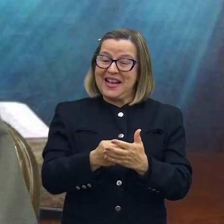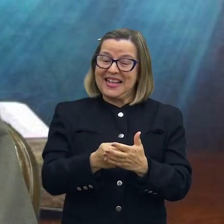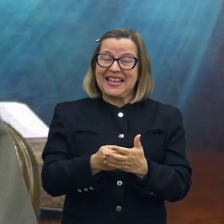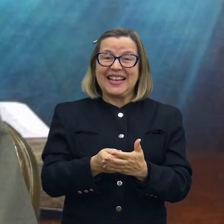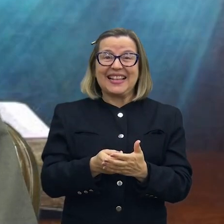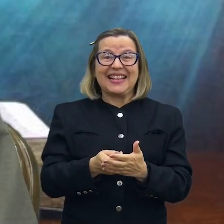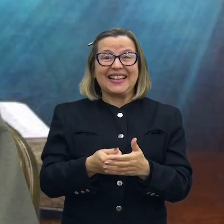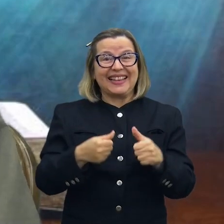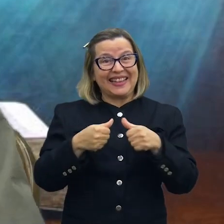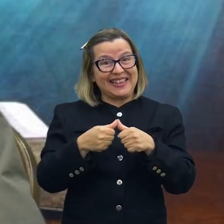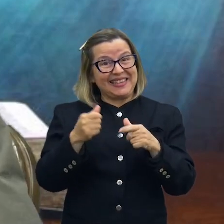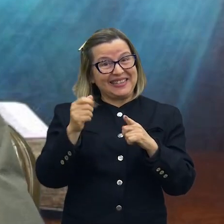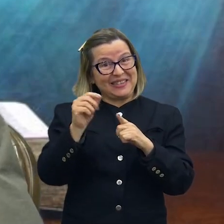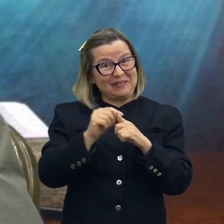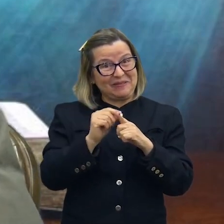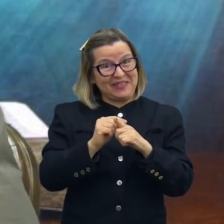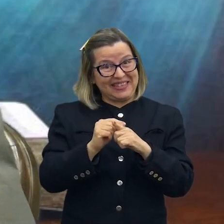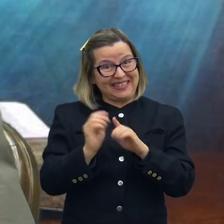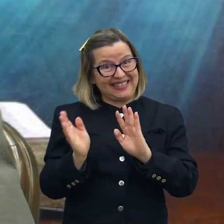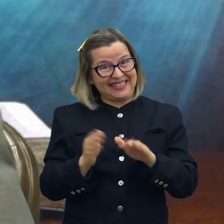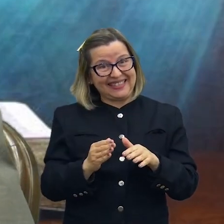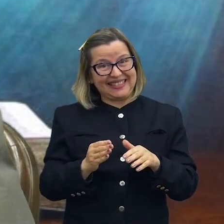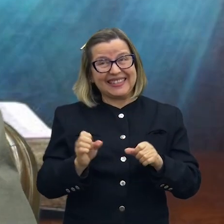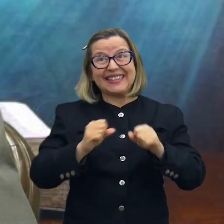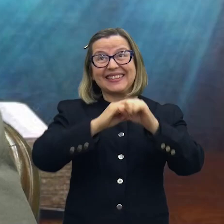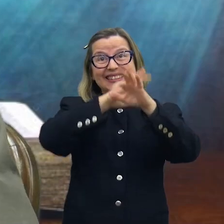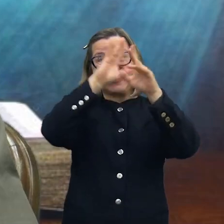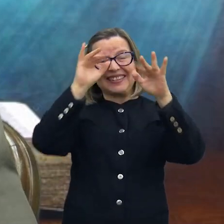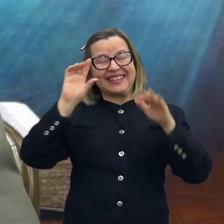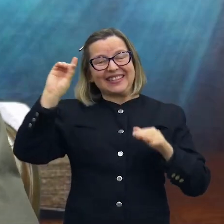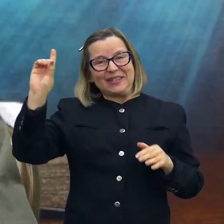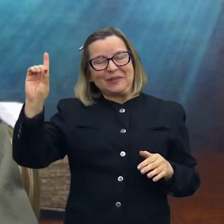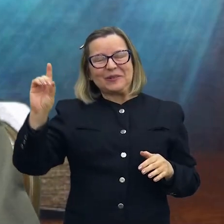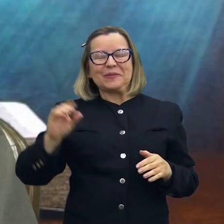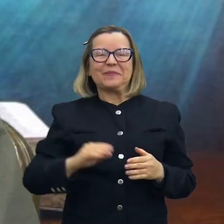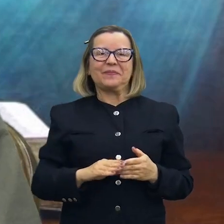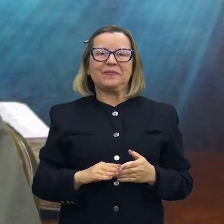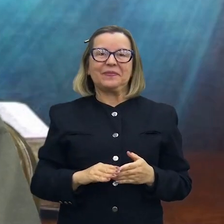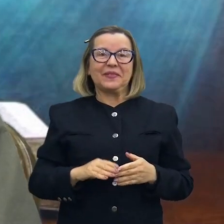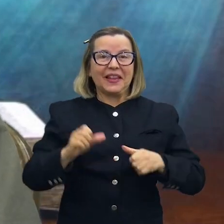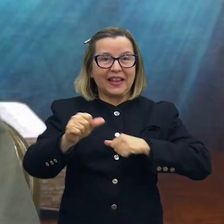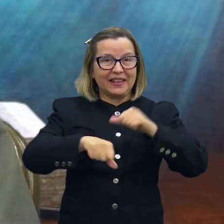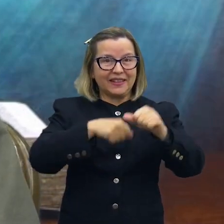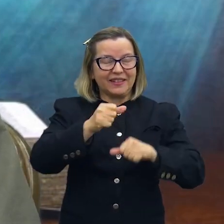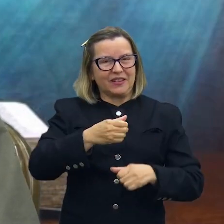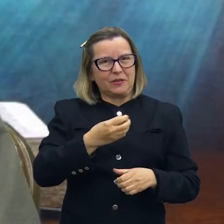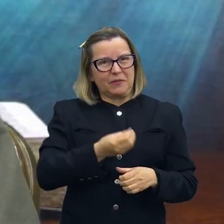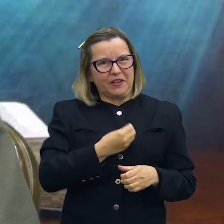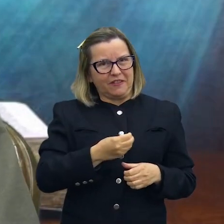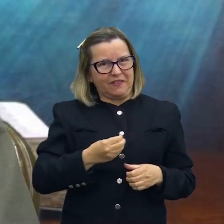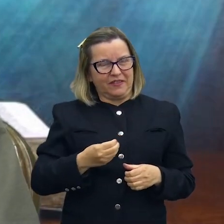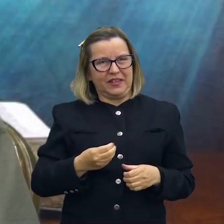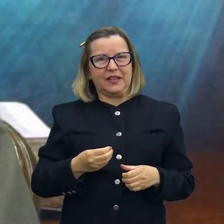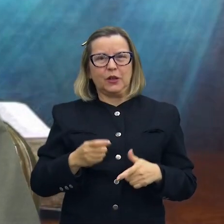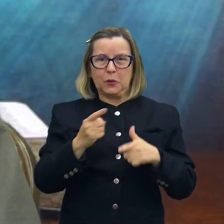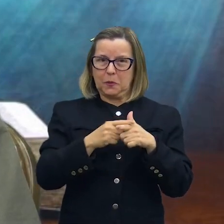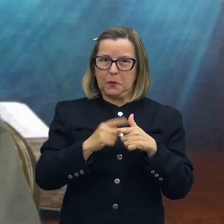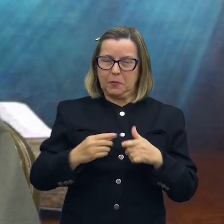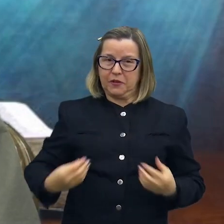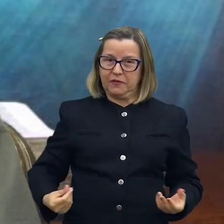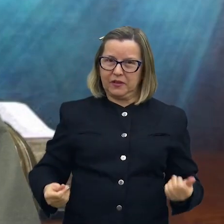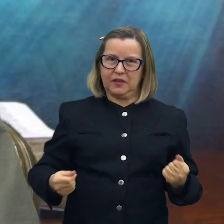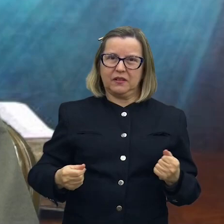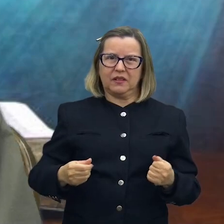Deus. Agora, a restauração de uma vida, a restauração de finanças,